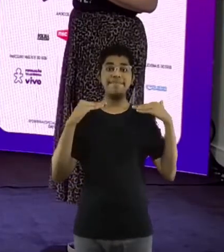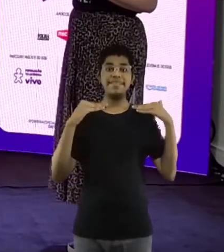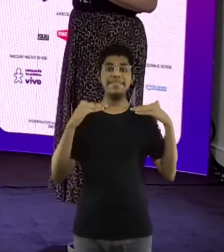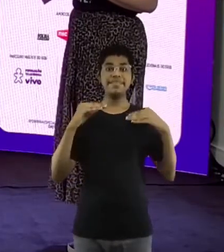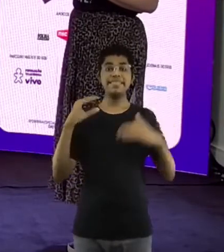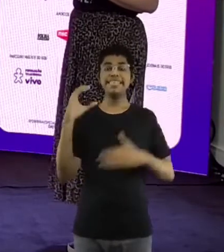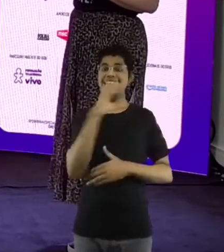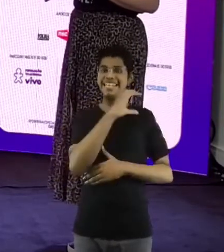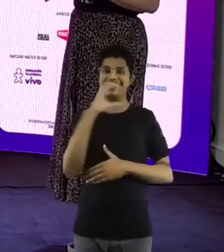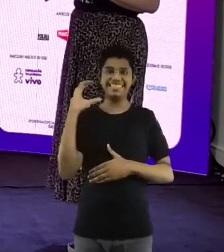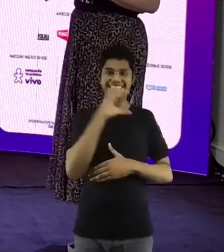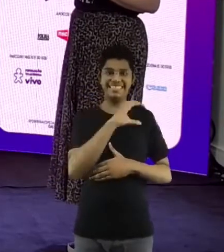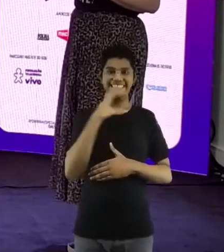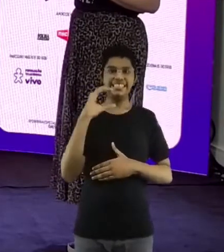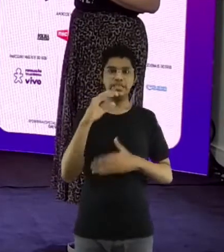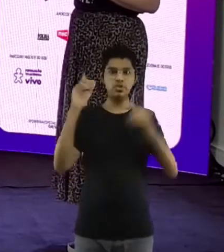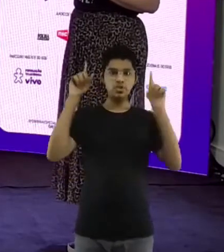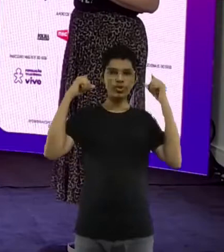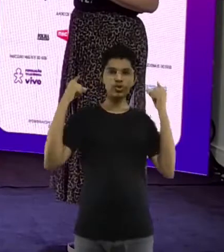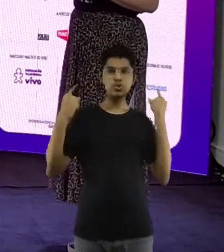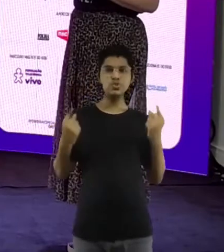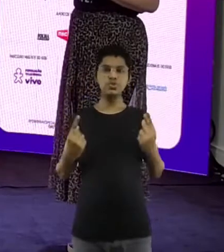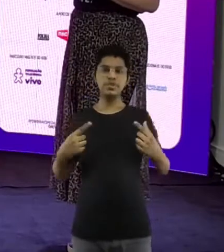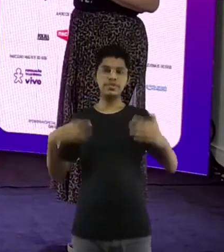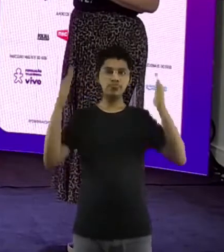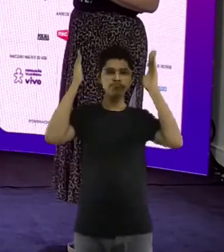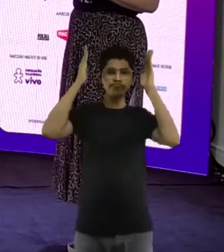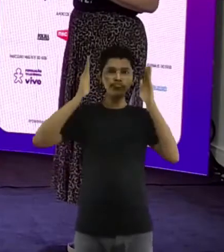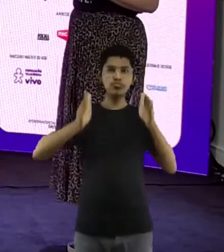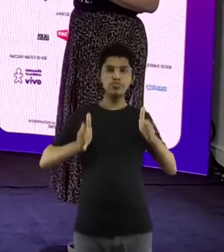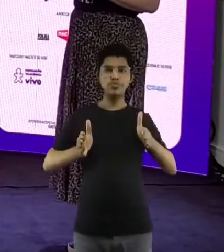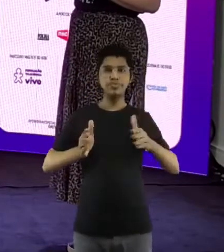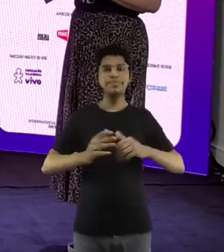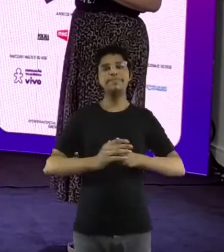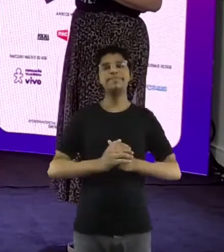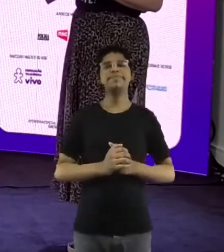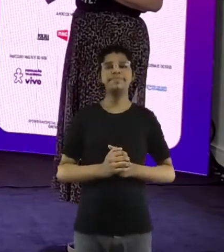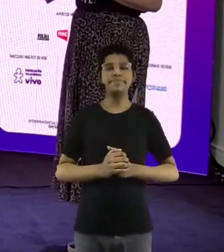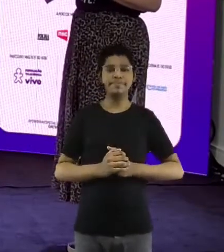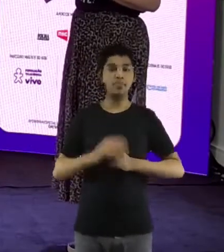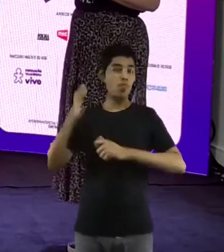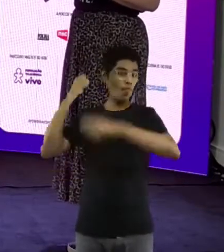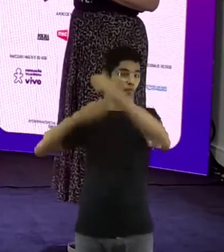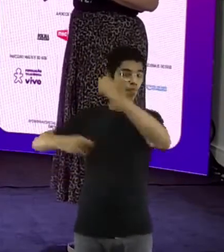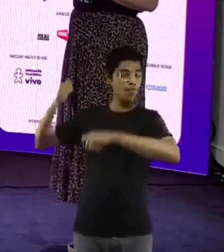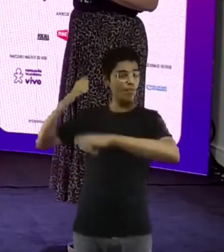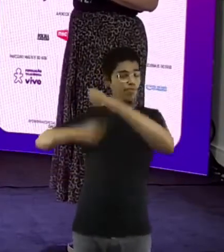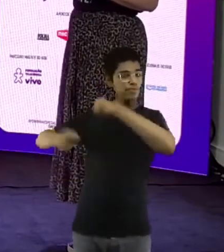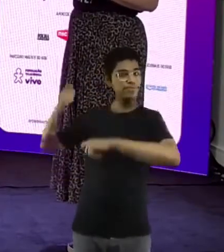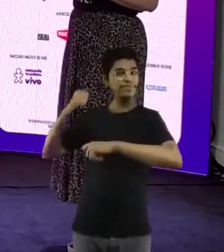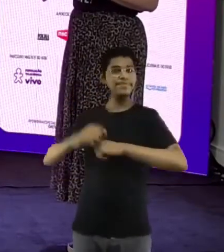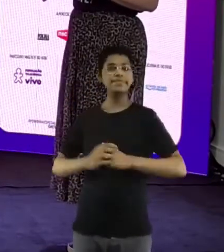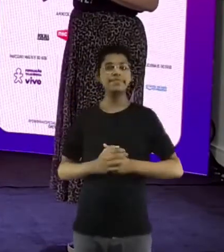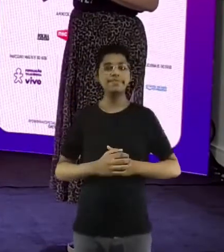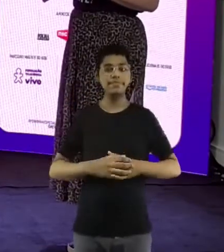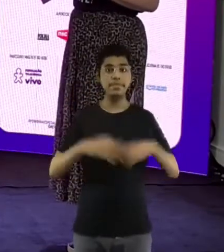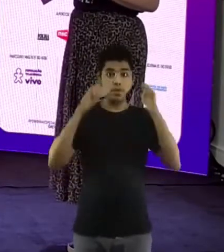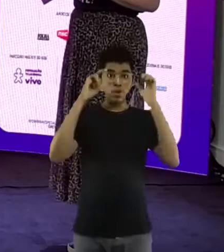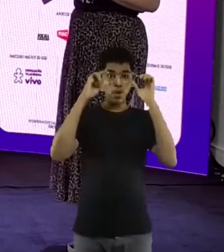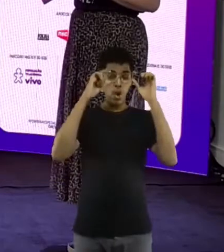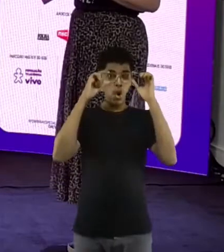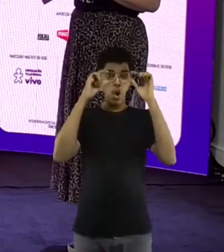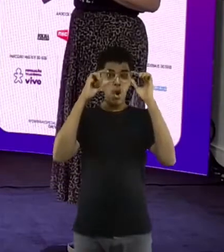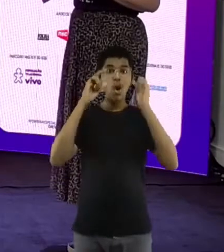ondulados. Agora ele está mais liso porque eu fiz uma escova, mas eu estou usando óculos e eu estou na